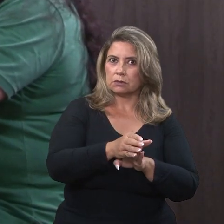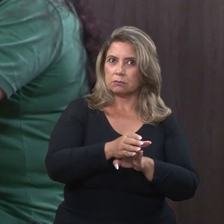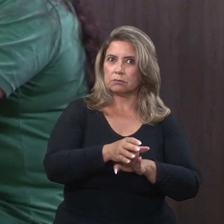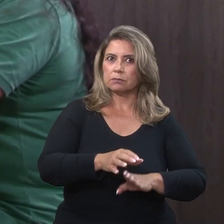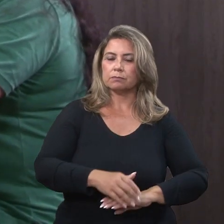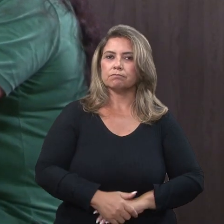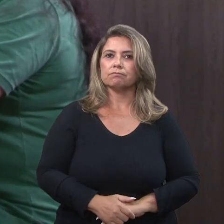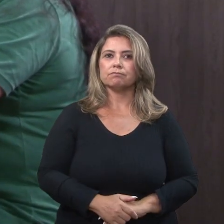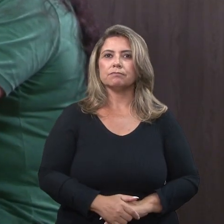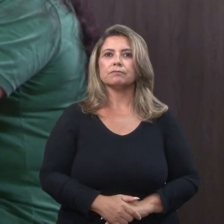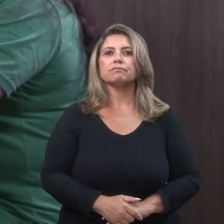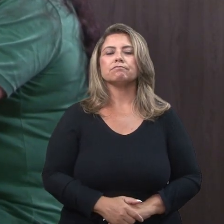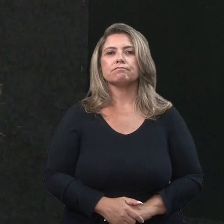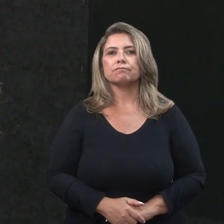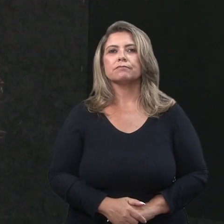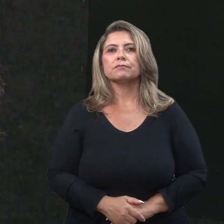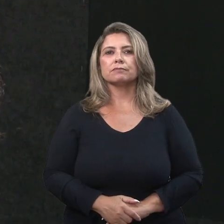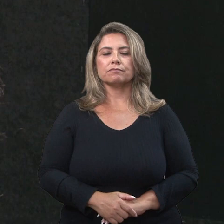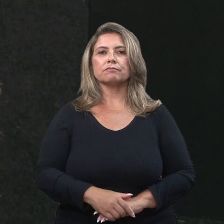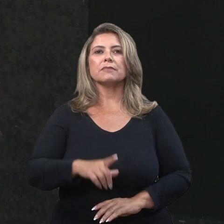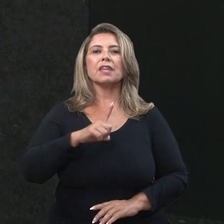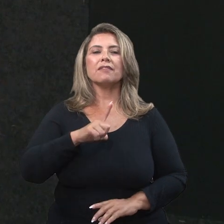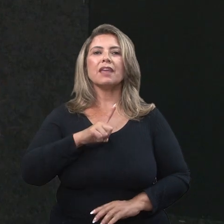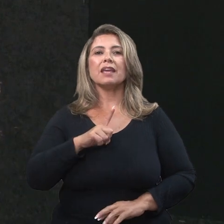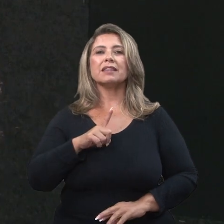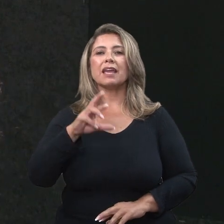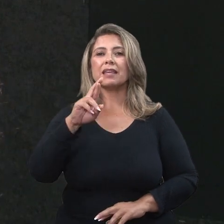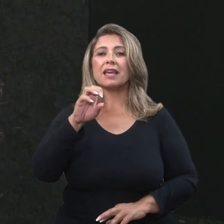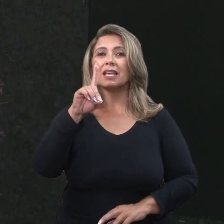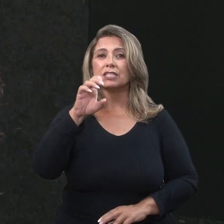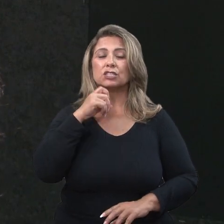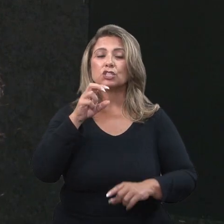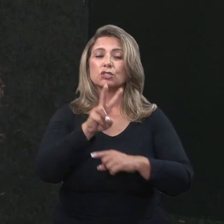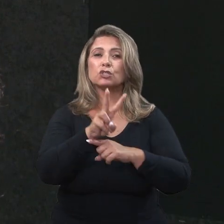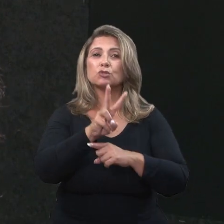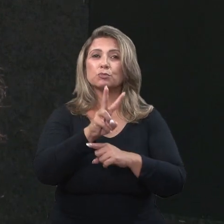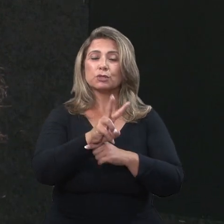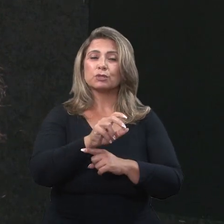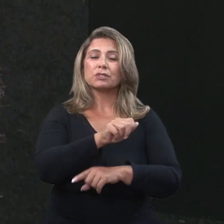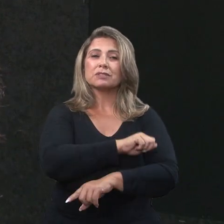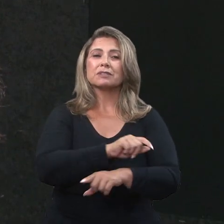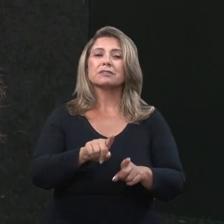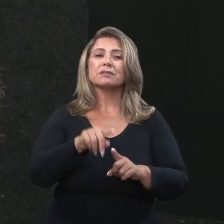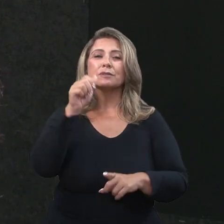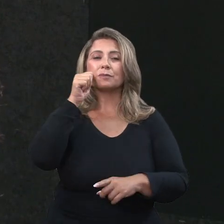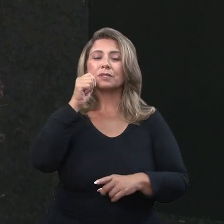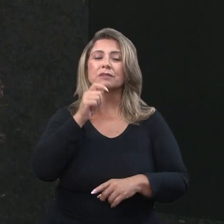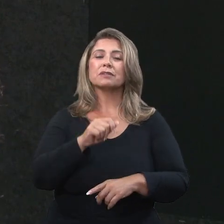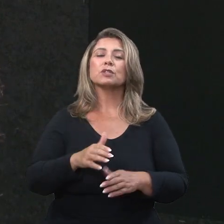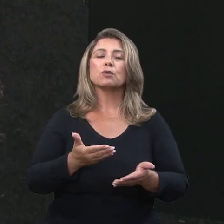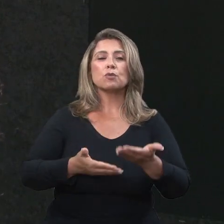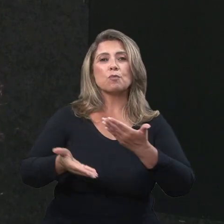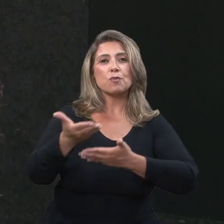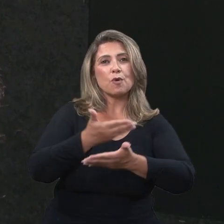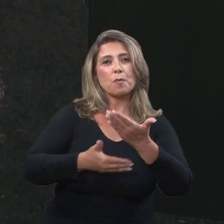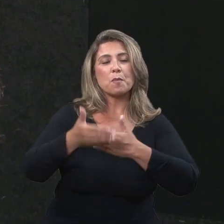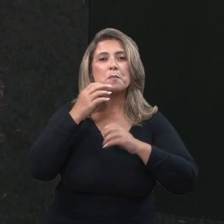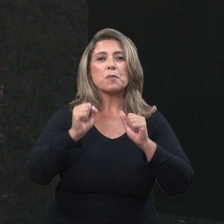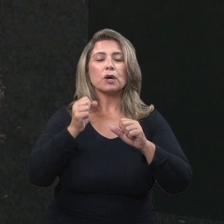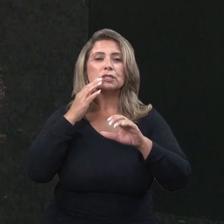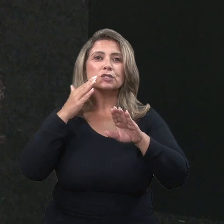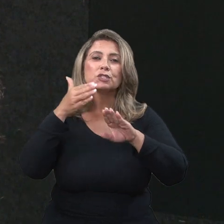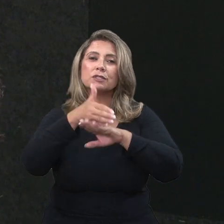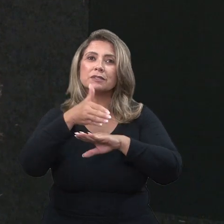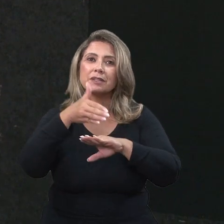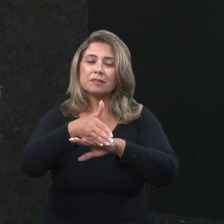Perfeito, Aline. A gente tem a Rede de Proteção às Mulheres do Distrito Federal e Entorno, né, que tem, vocês podem acessar para